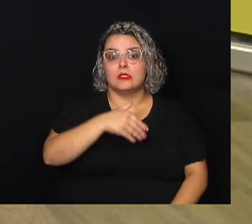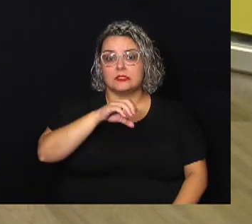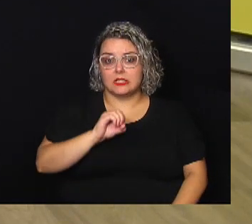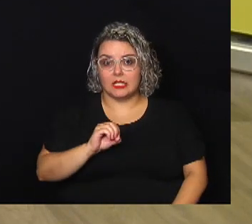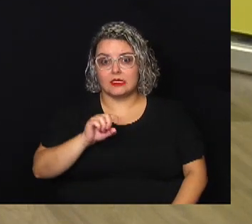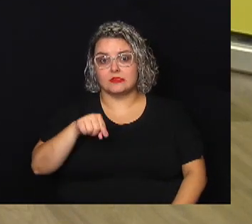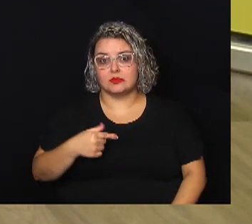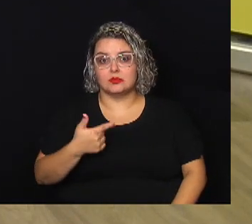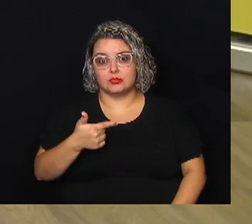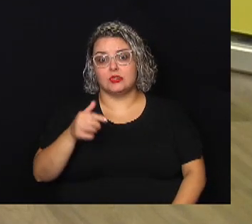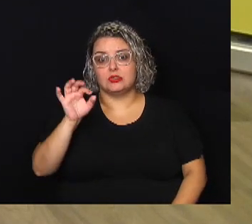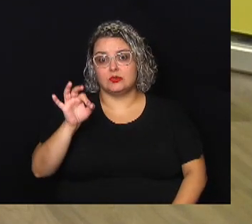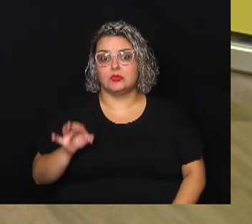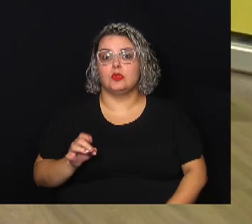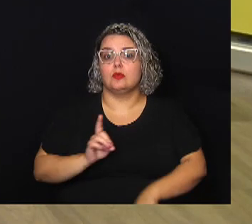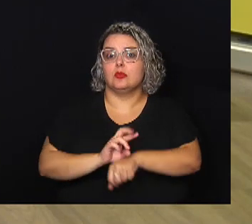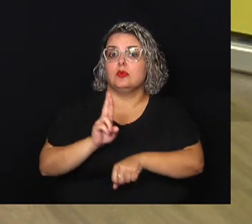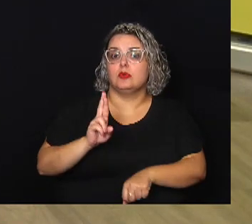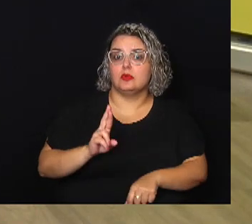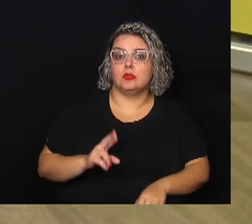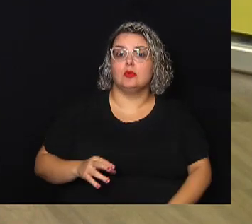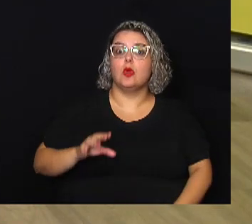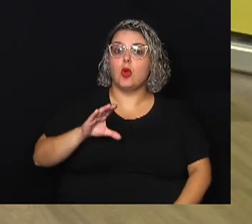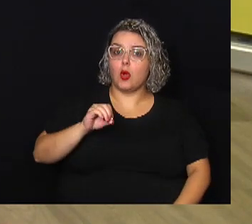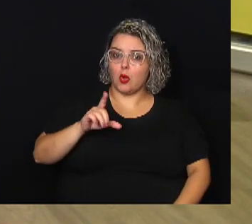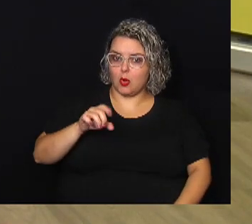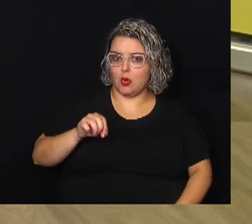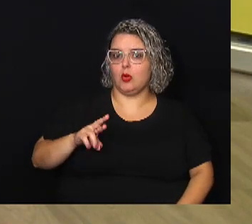10,2%, como o doutor disse, colo e reto